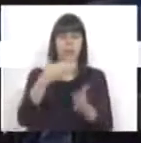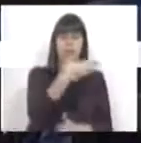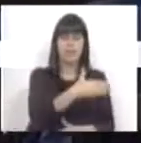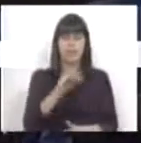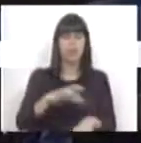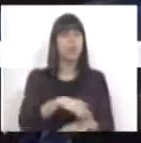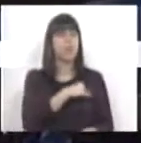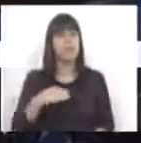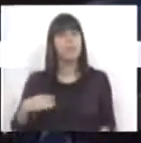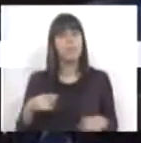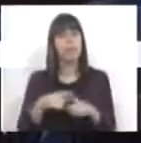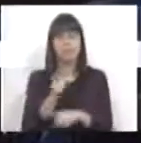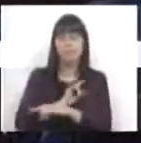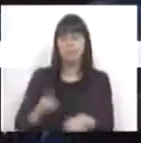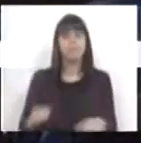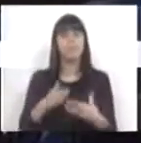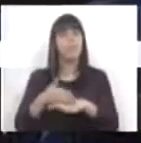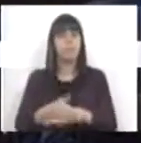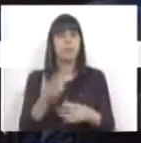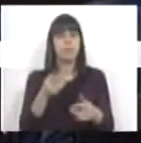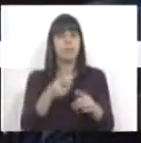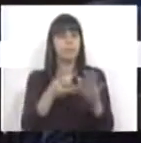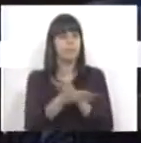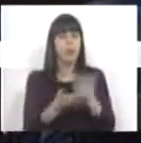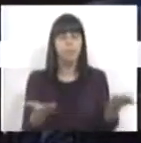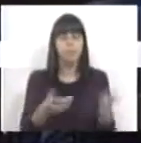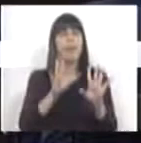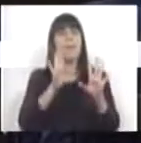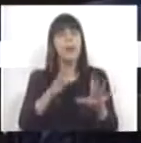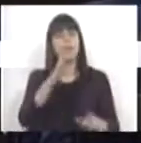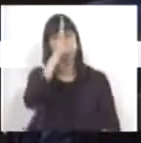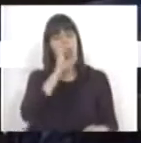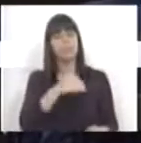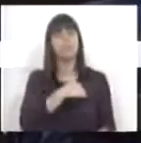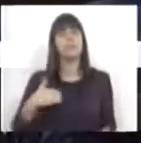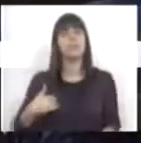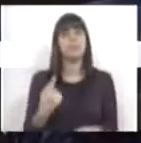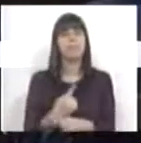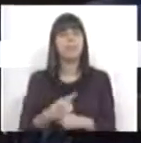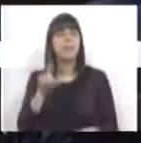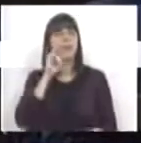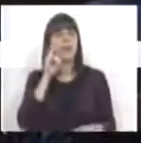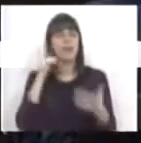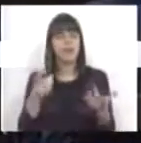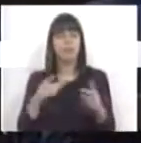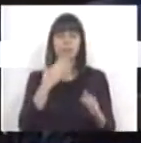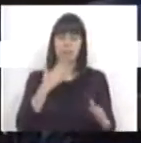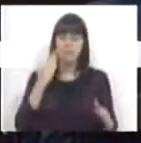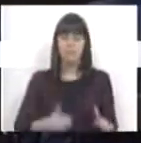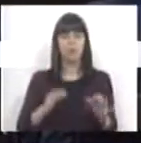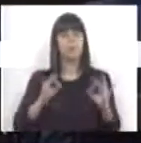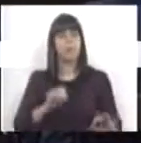114 médicos que ficaram arredados do internato, mas quer também que o Ministério da Saúde garanta a